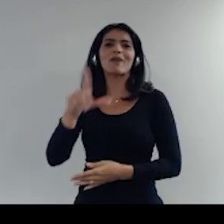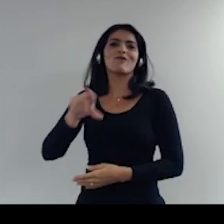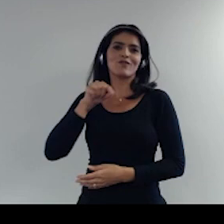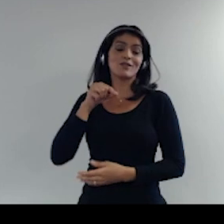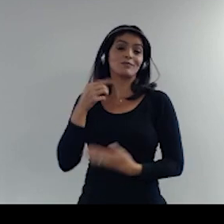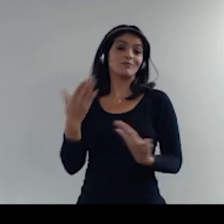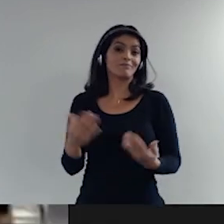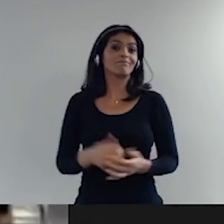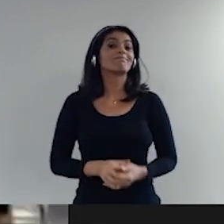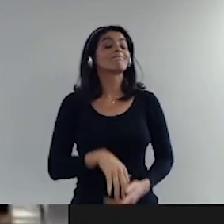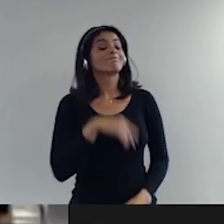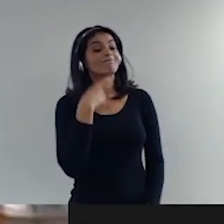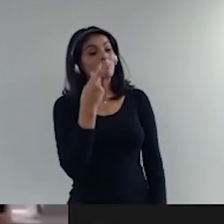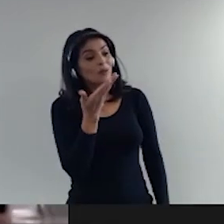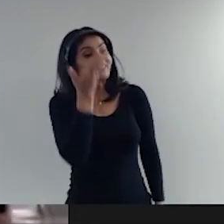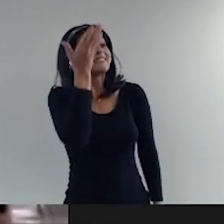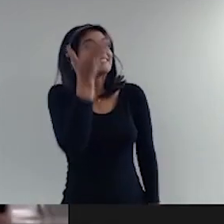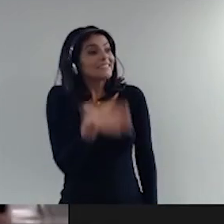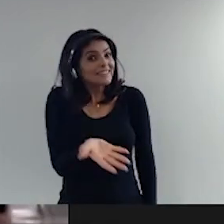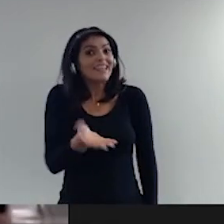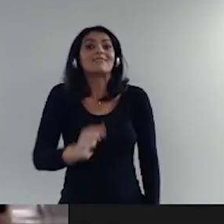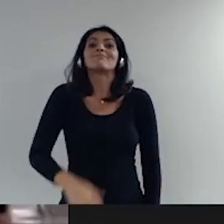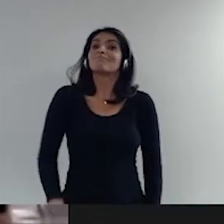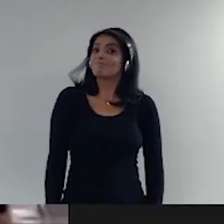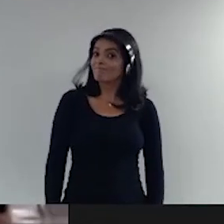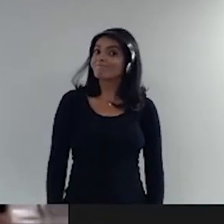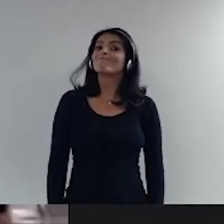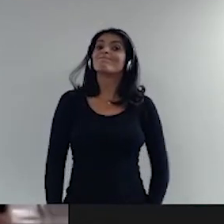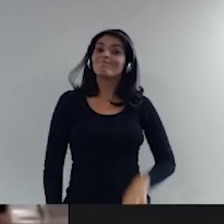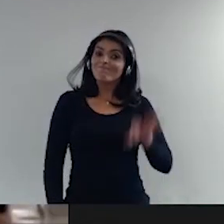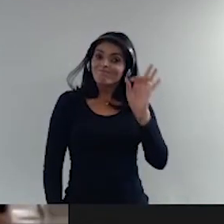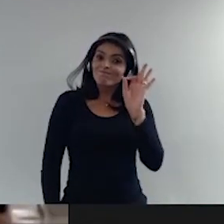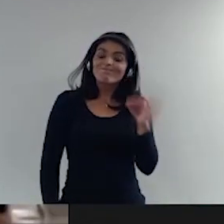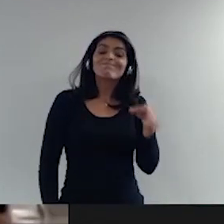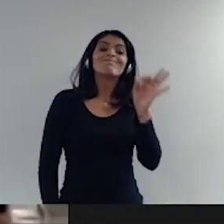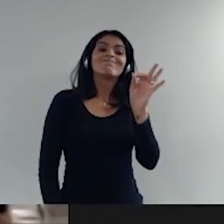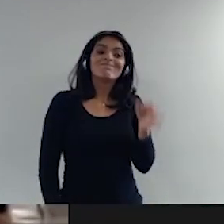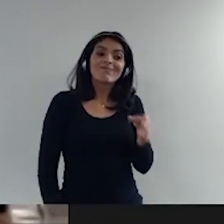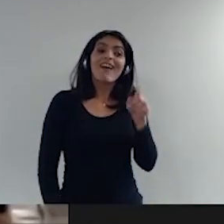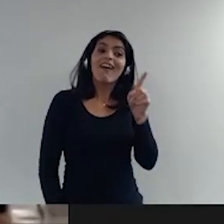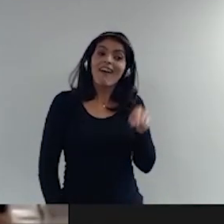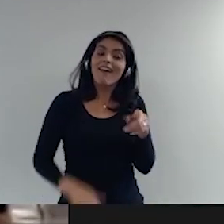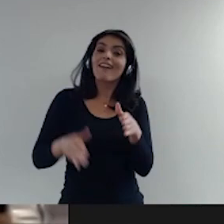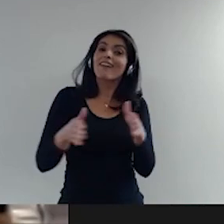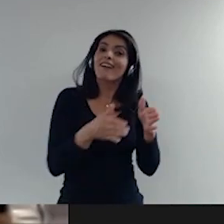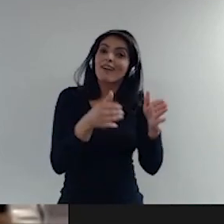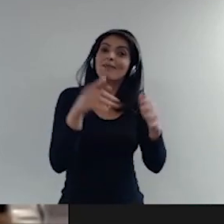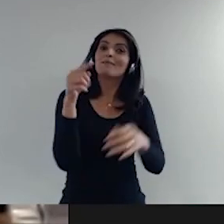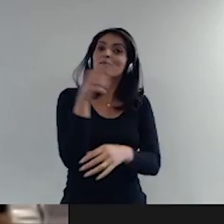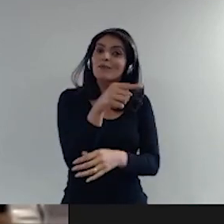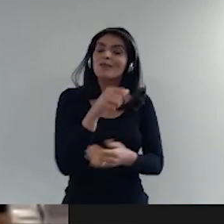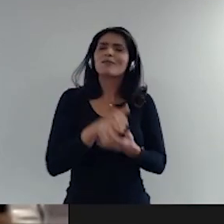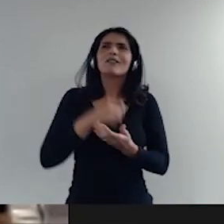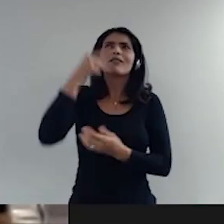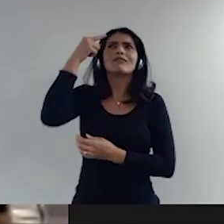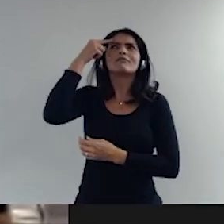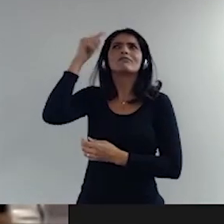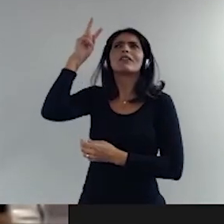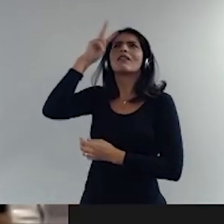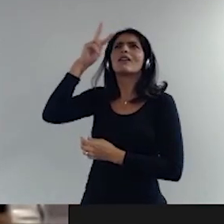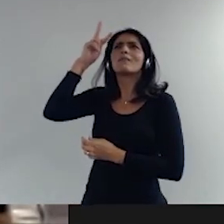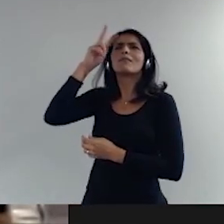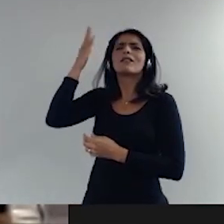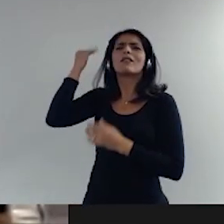Pois é. Pois é, doutor Onofre. É por aí. Eu estava me lembrando